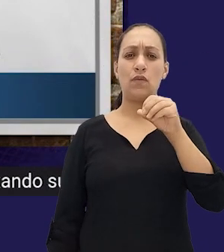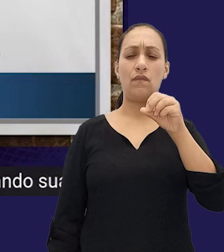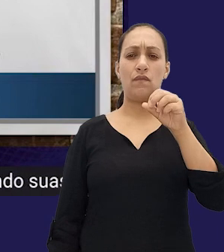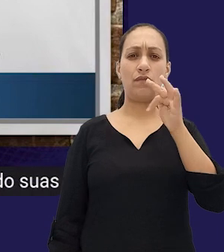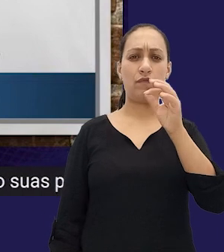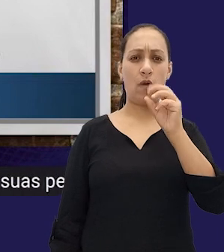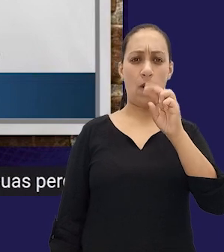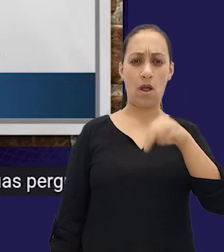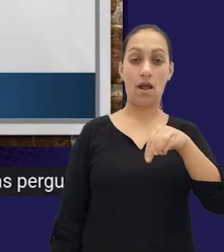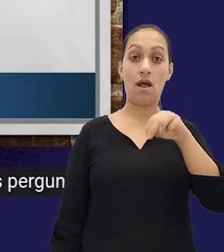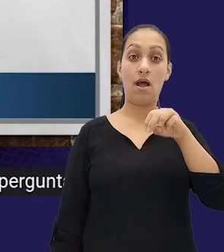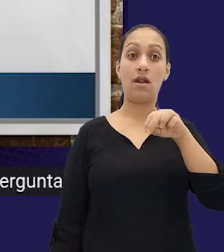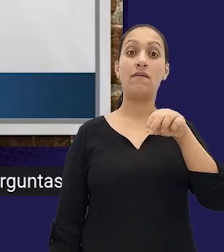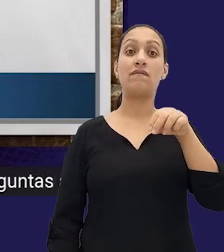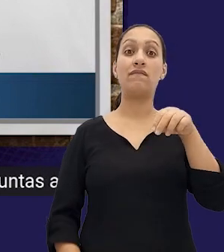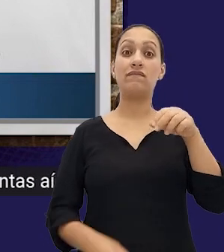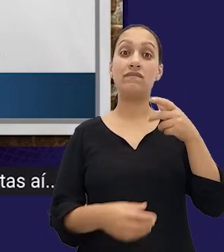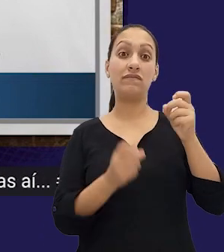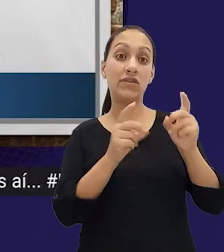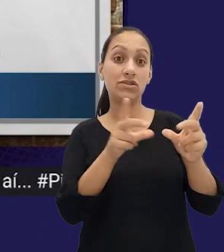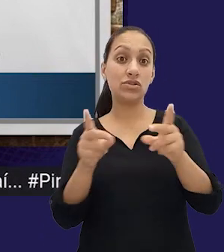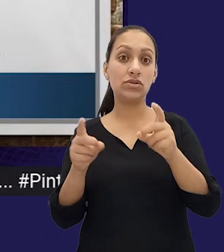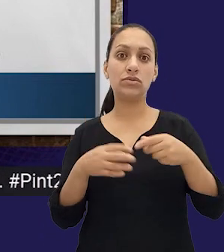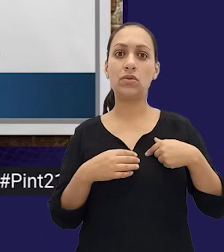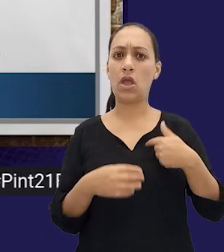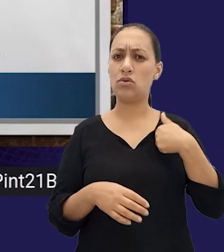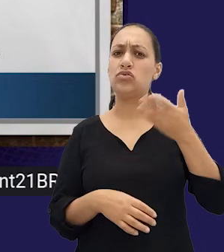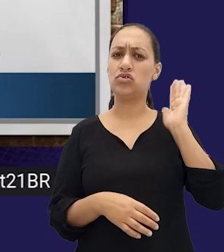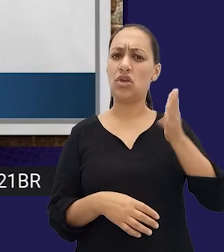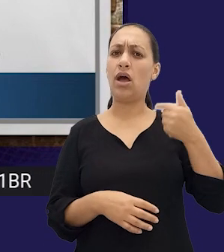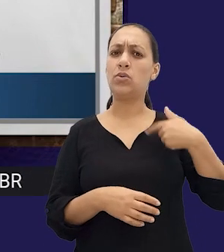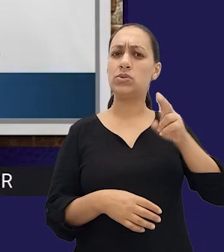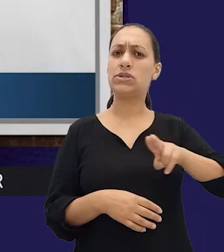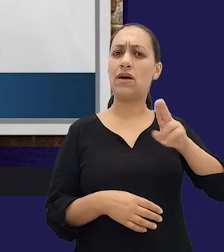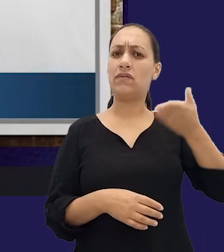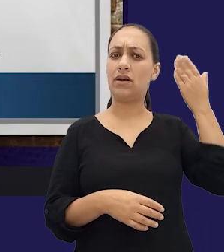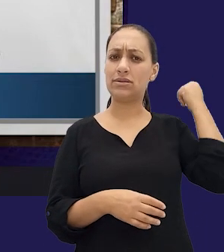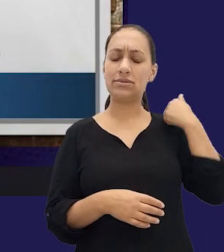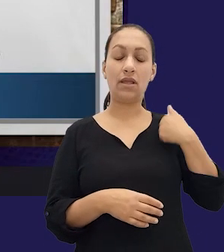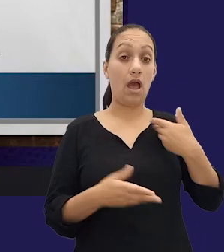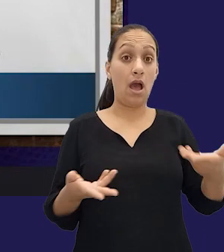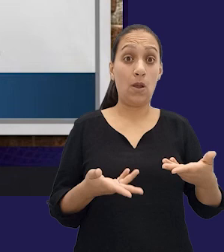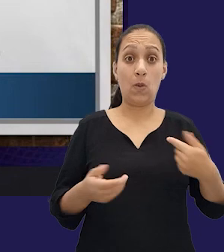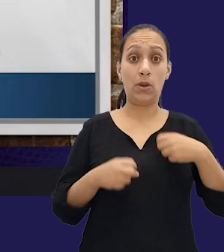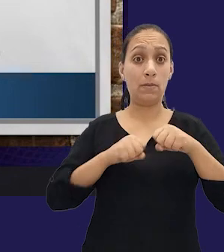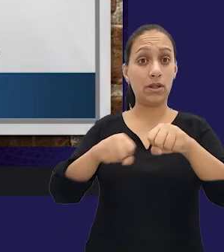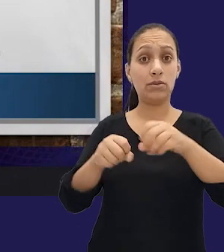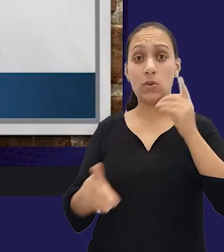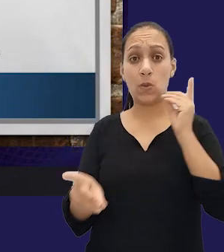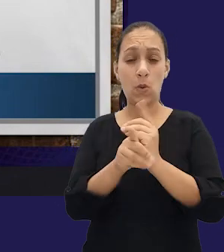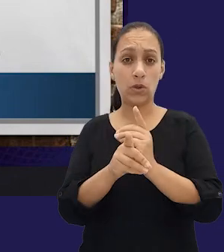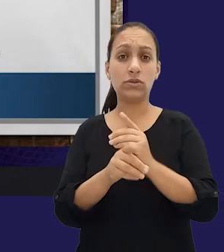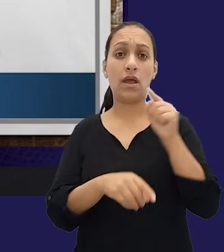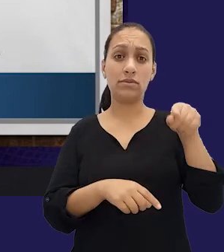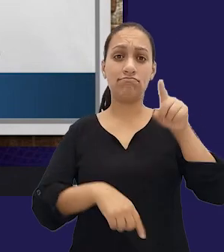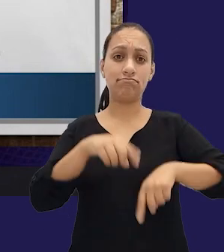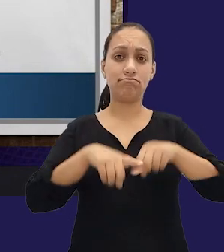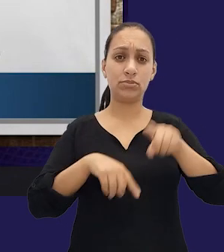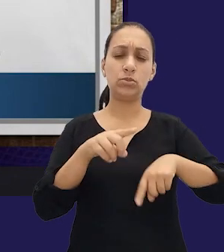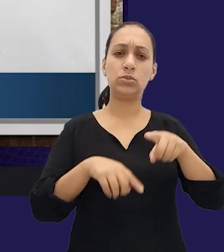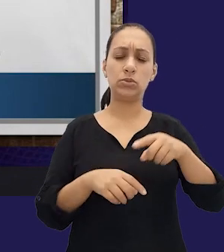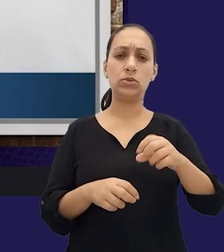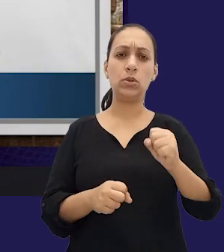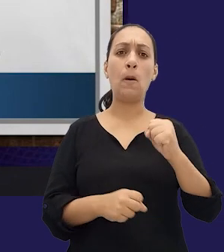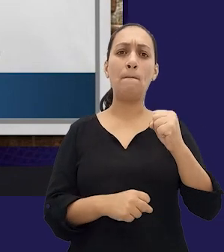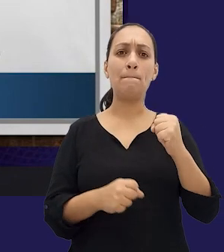usava lisoforme antes, só que agora nunca tem no supermercado lisoforme, que é um produto desinfetante bastante potente. Por